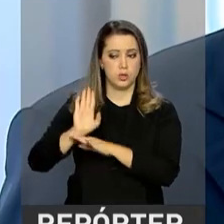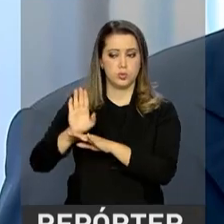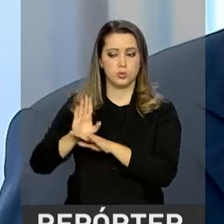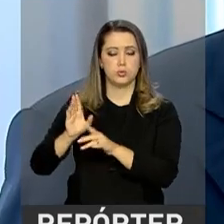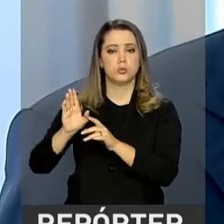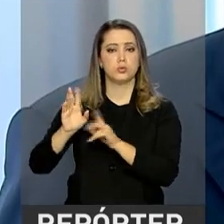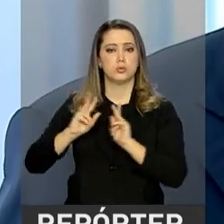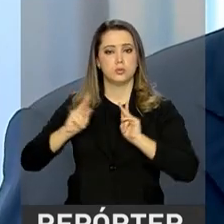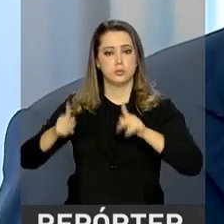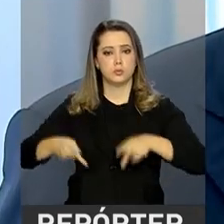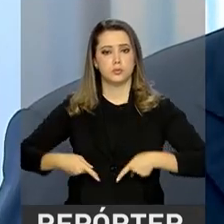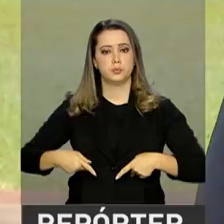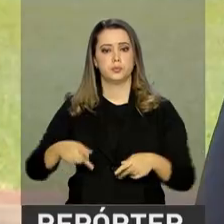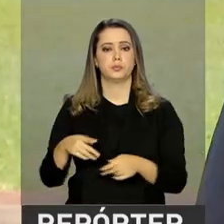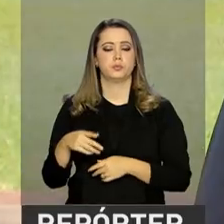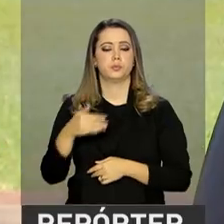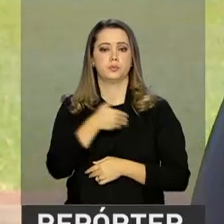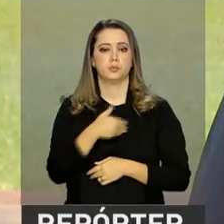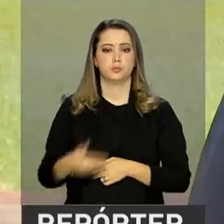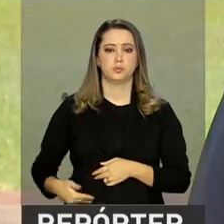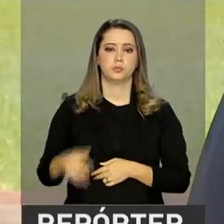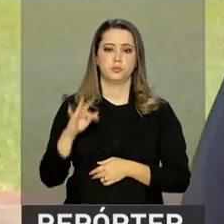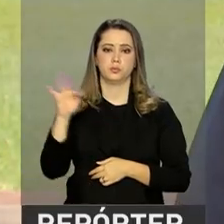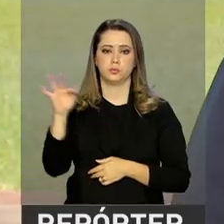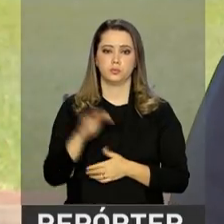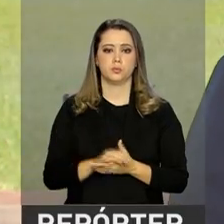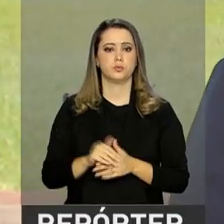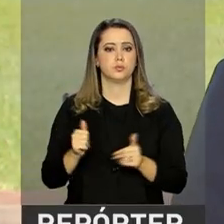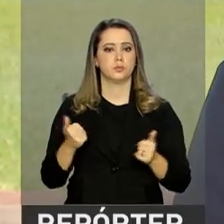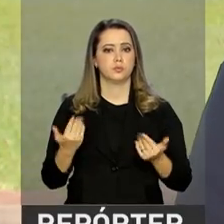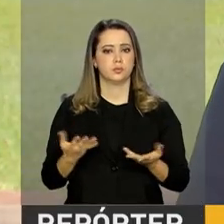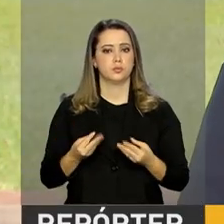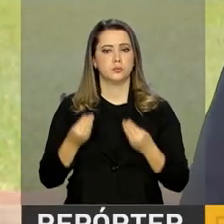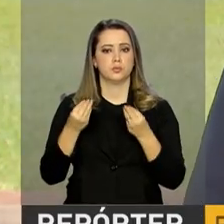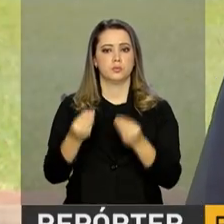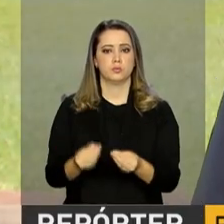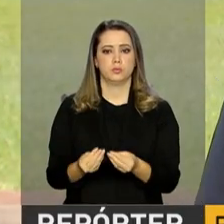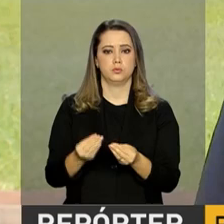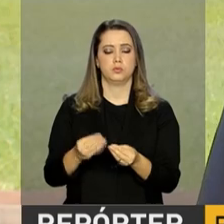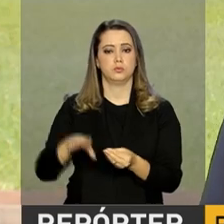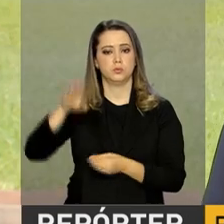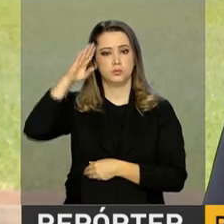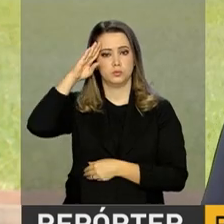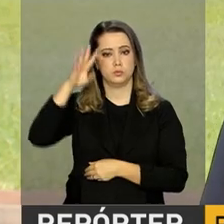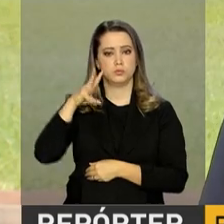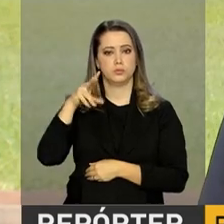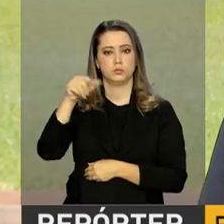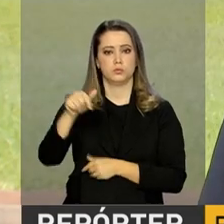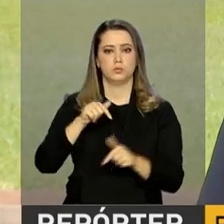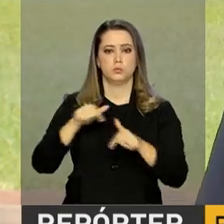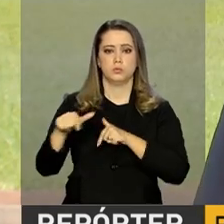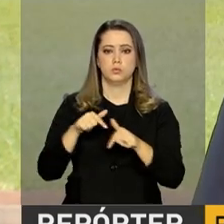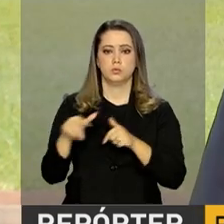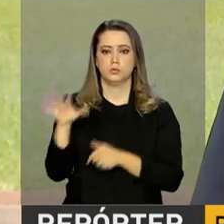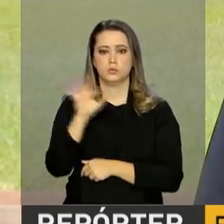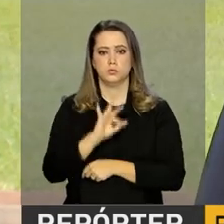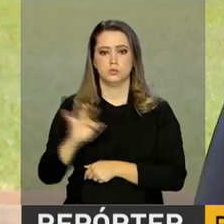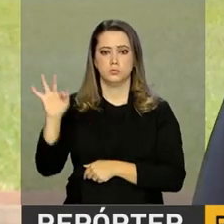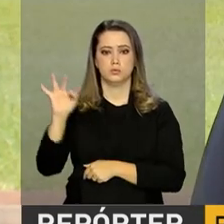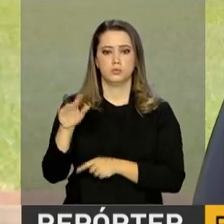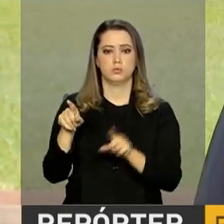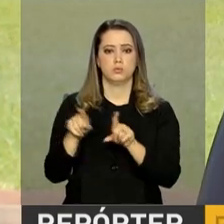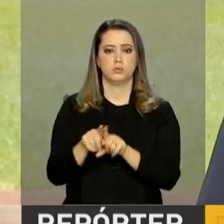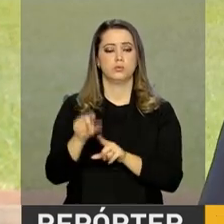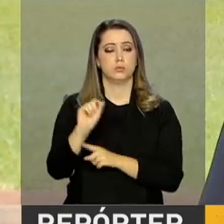do governo federal em Roraima. A medida provisória vai colocar as Forças Armadas no comando de todas as ações federais em